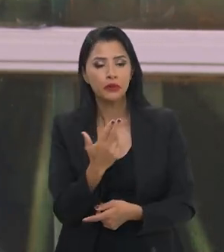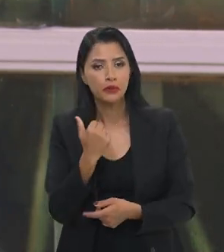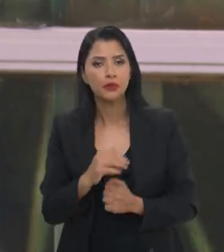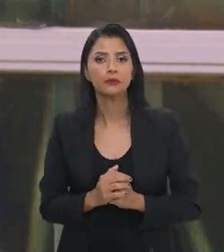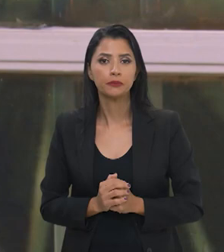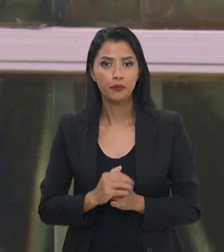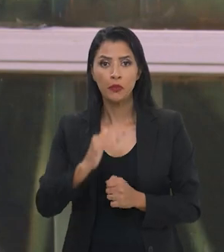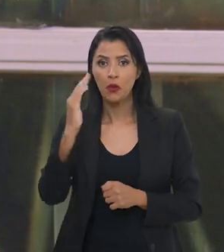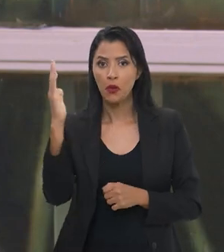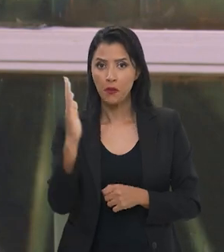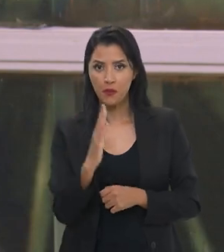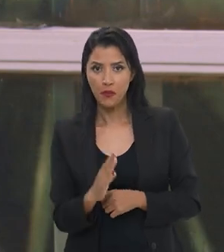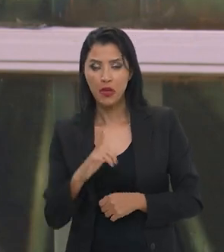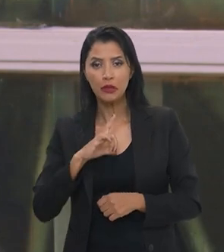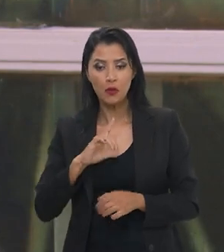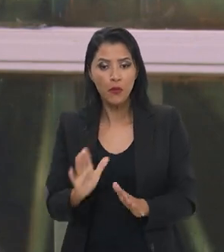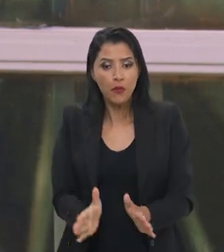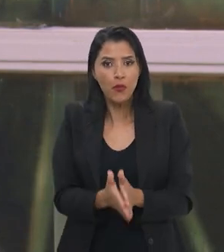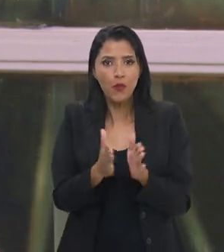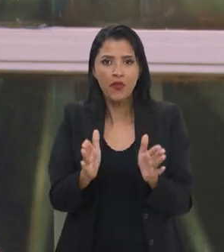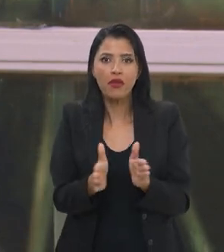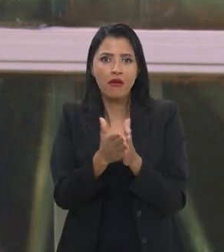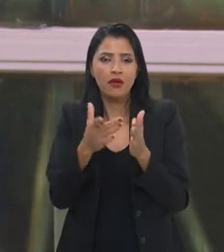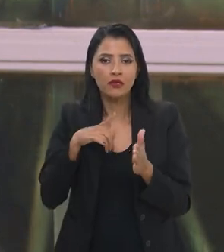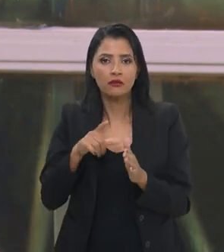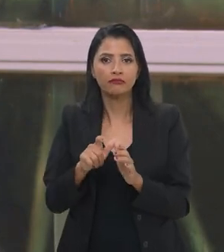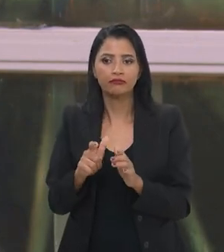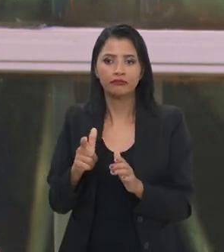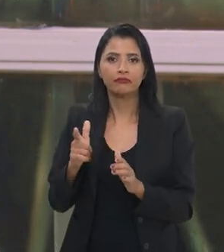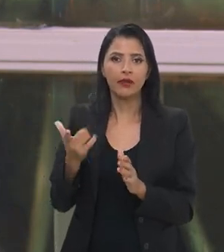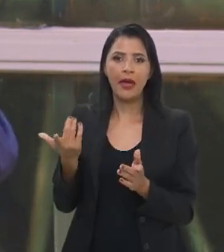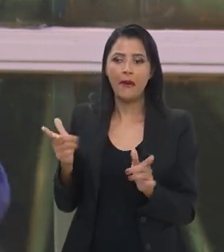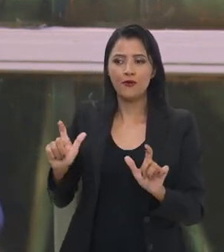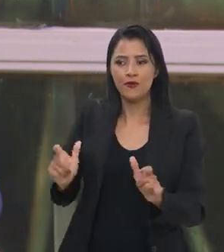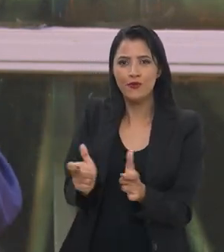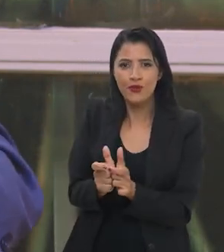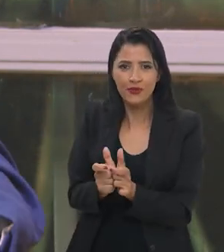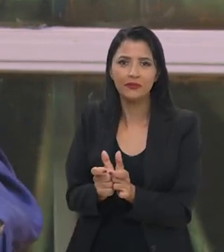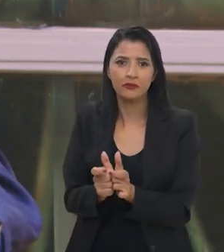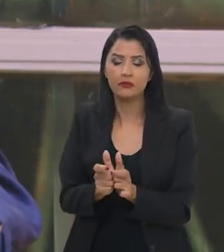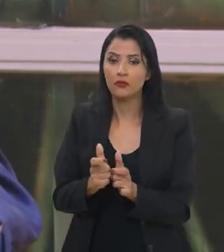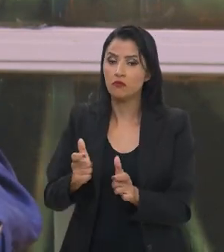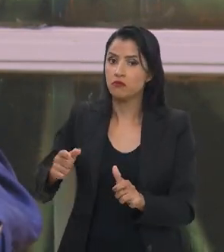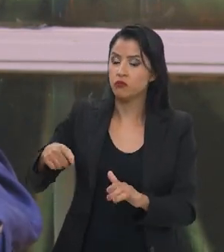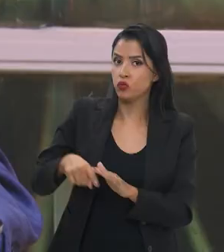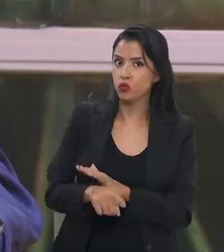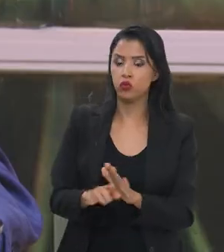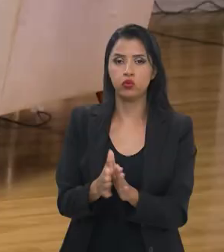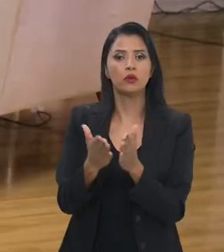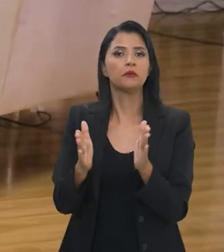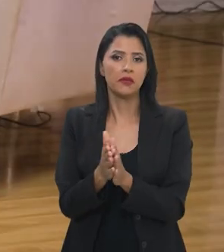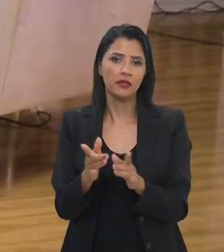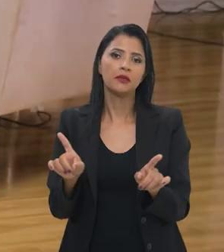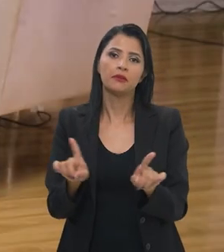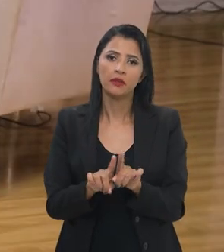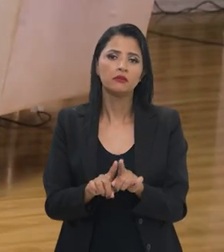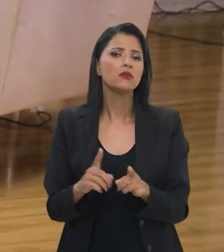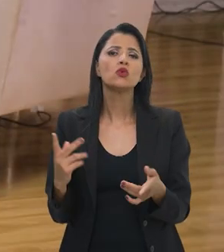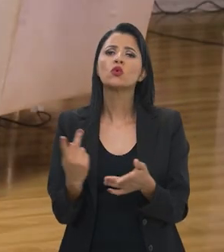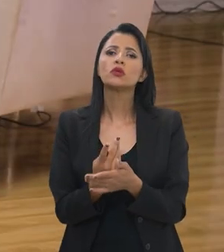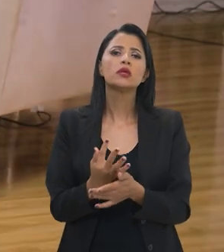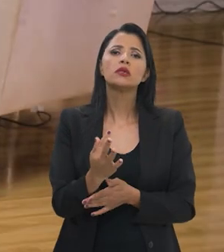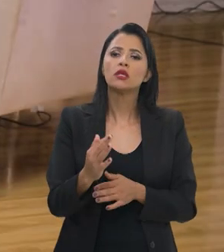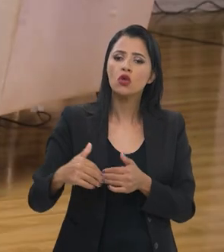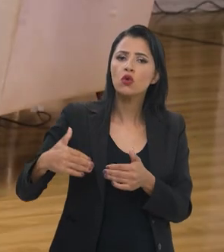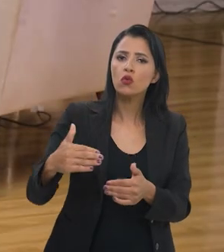nutricional o Brasil reduziu pobreza reduziu a extrema pobreza principalmente que que aconteceu